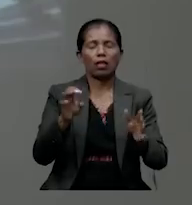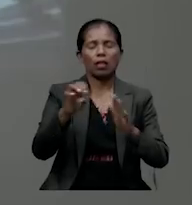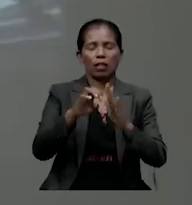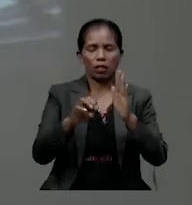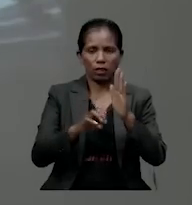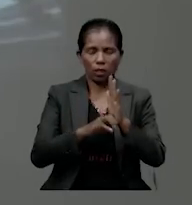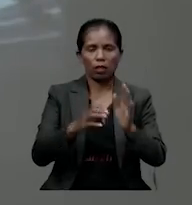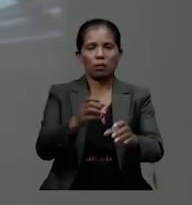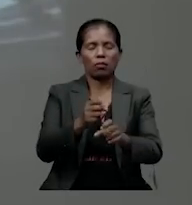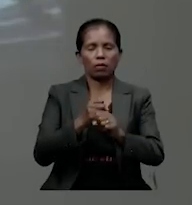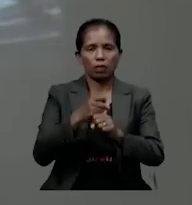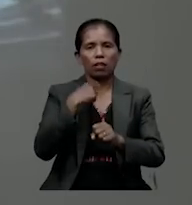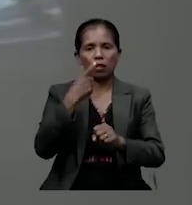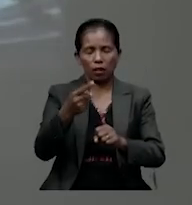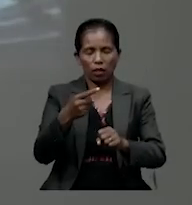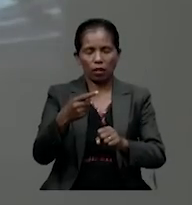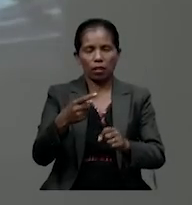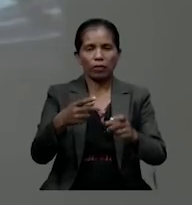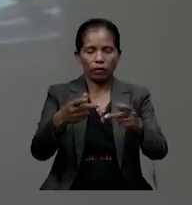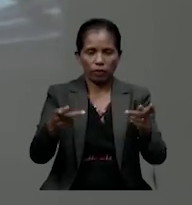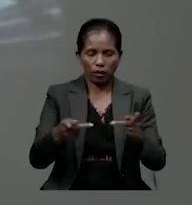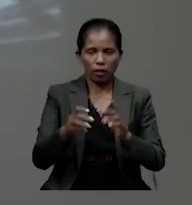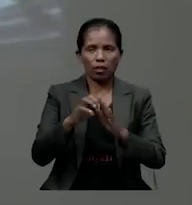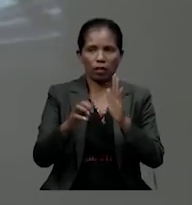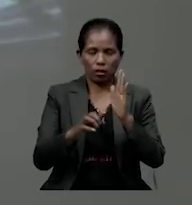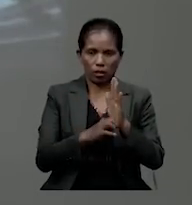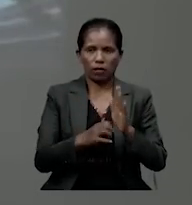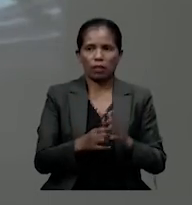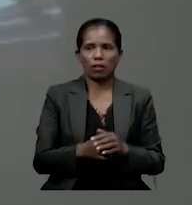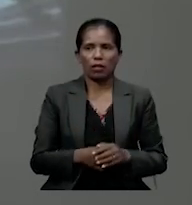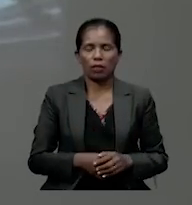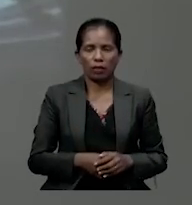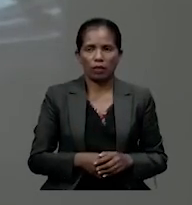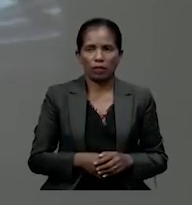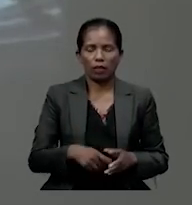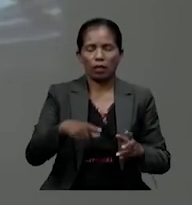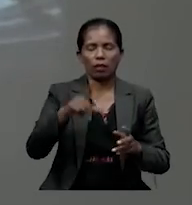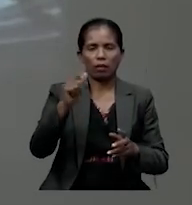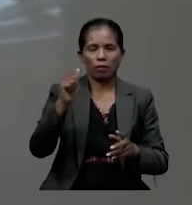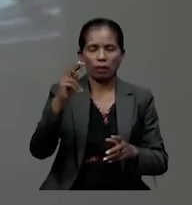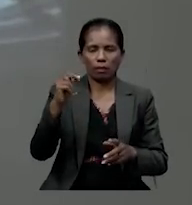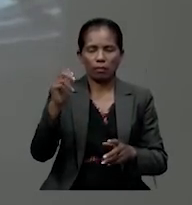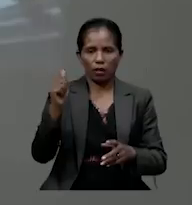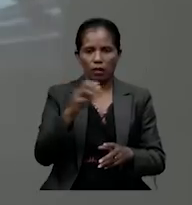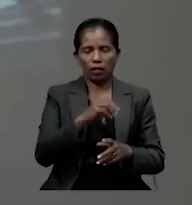catacne de hanrai estado. Como é possível? Kapling ida iha centro